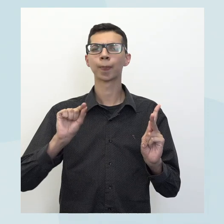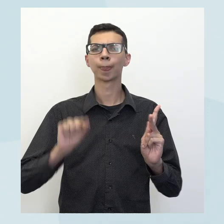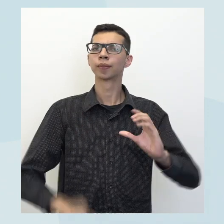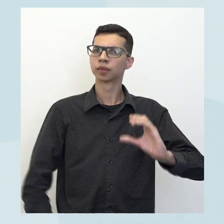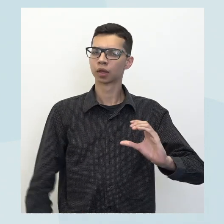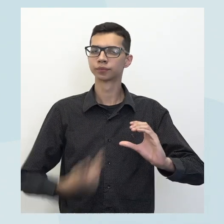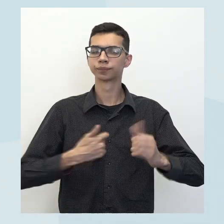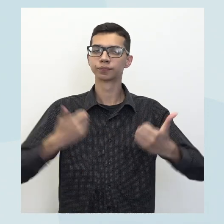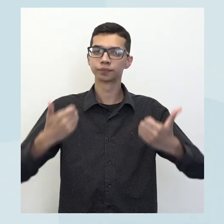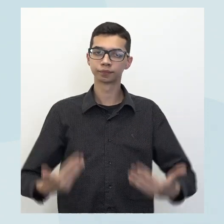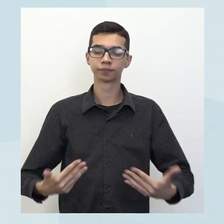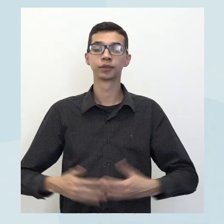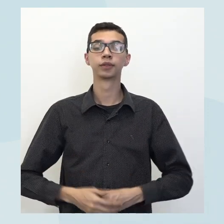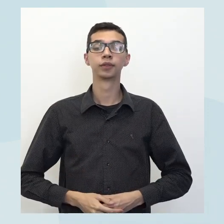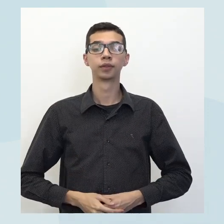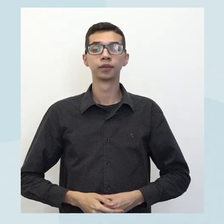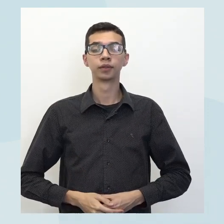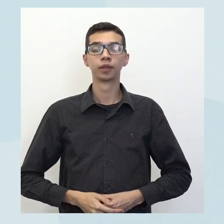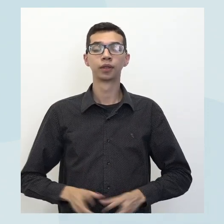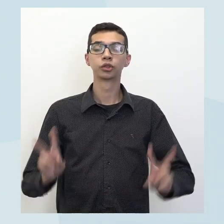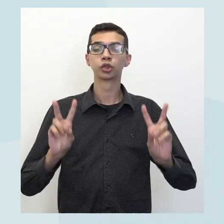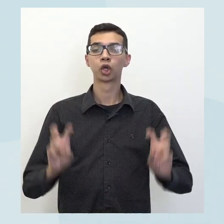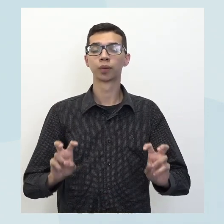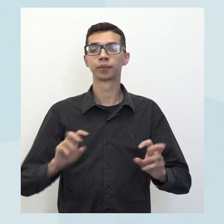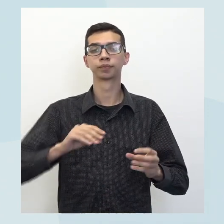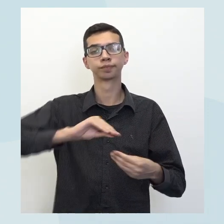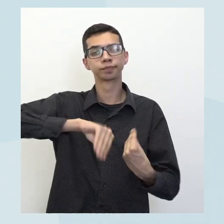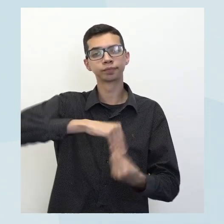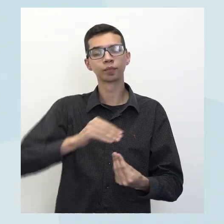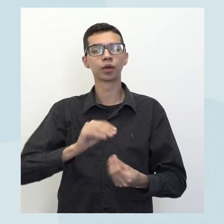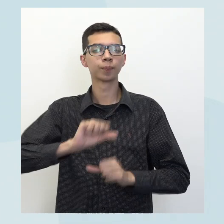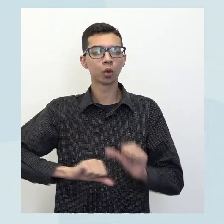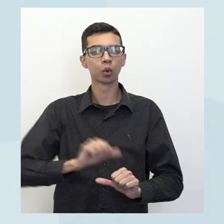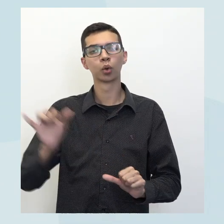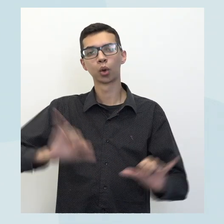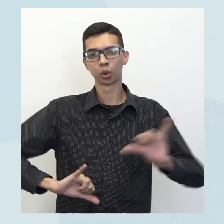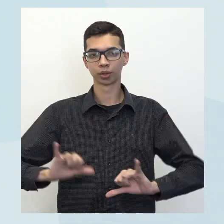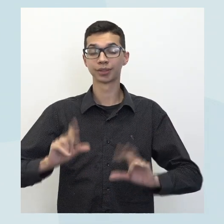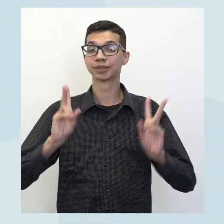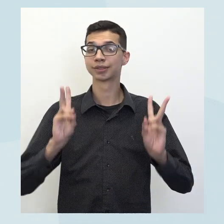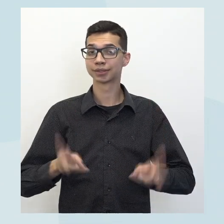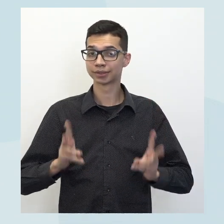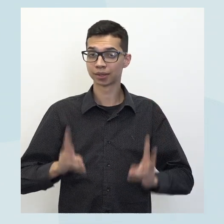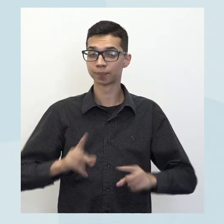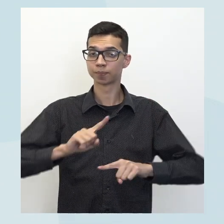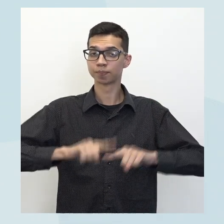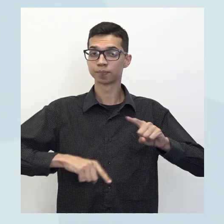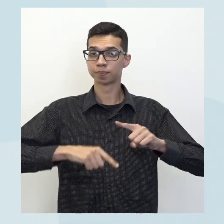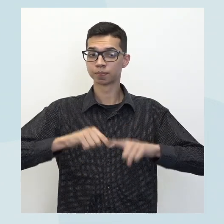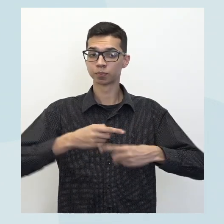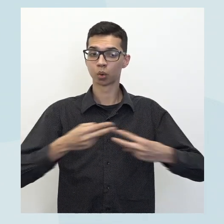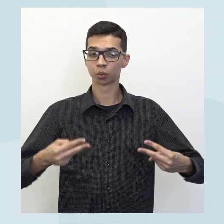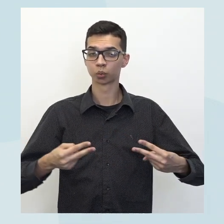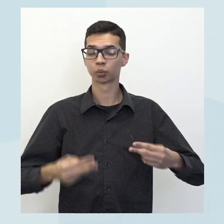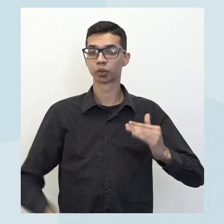que participam dessa minha reação. Então, sempre o produto em cima sobre o reagente embaixo,